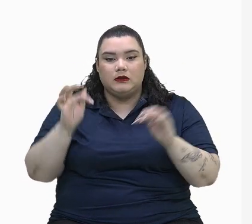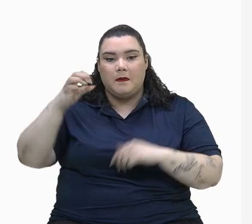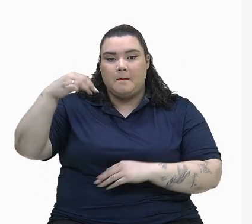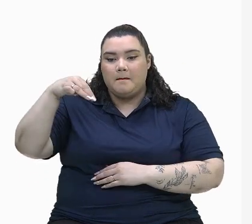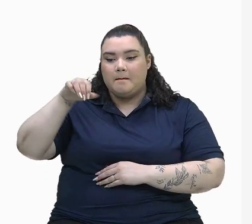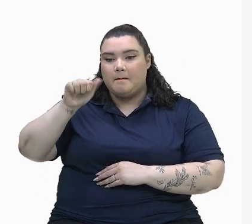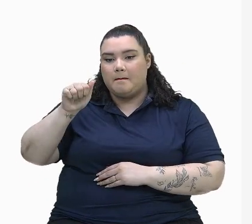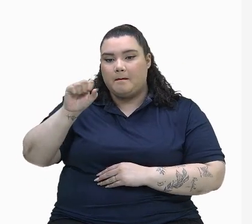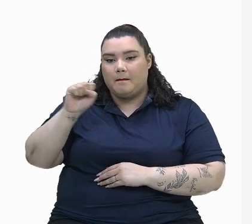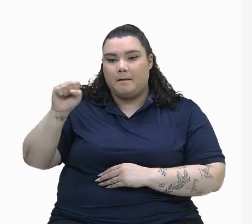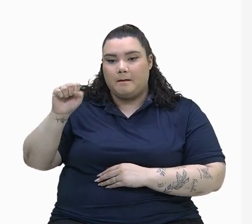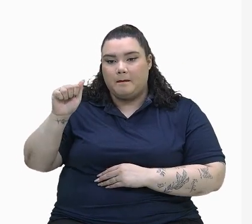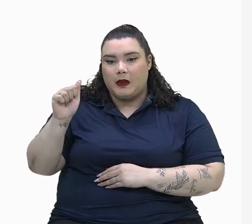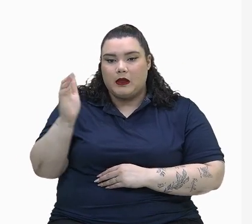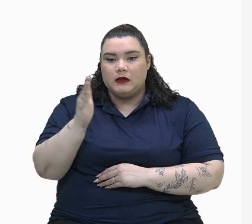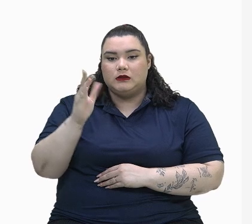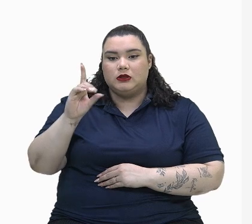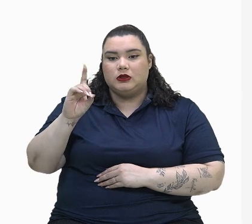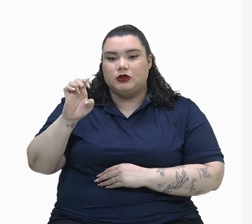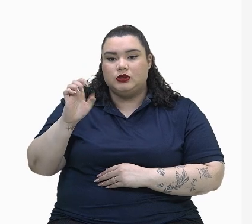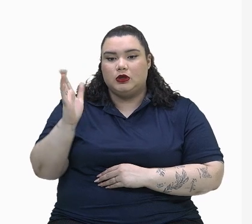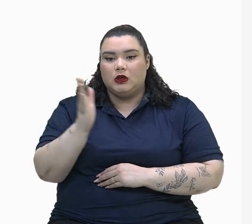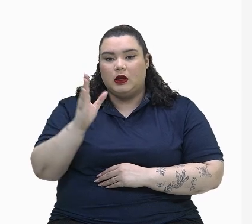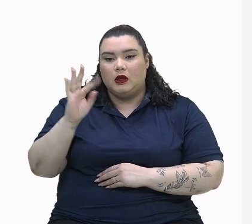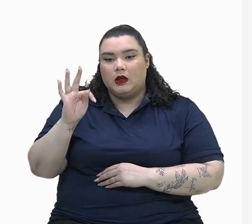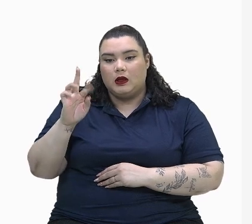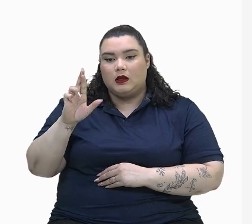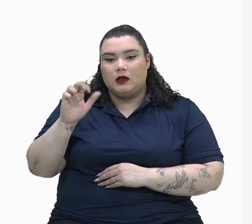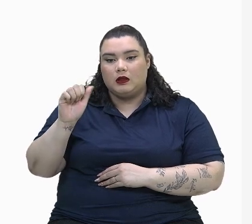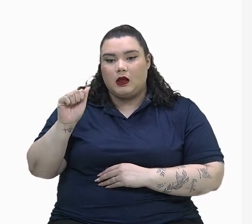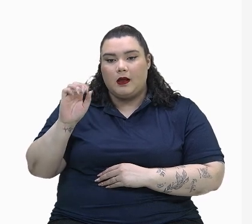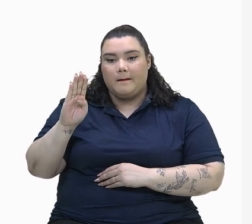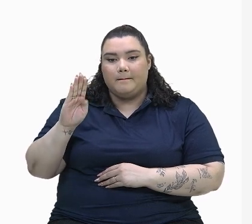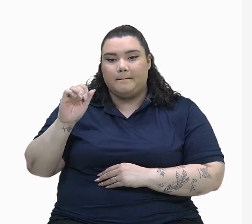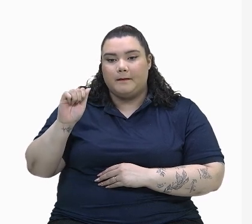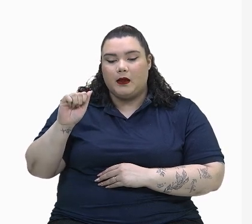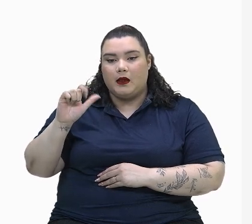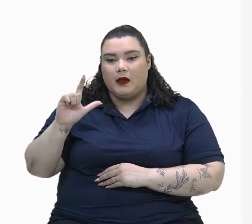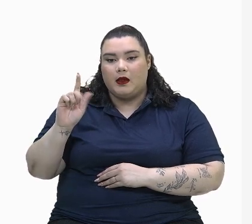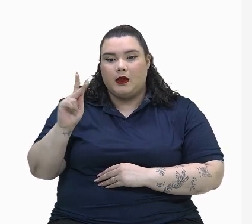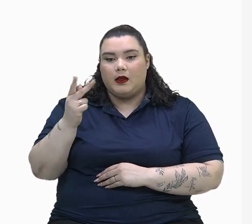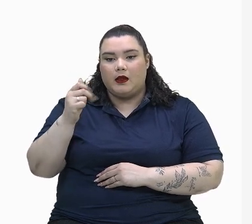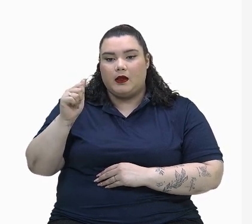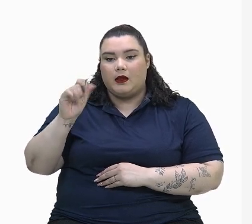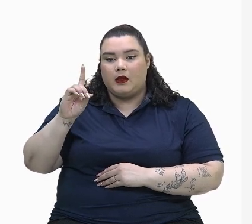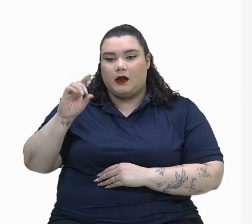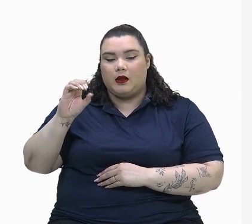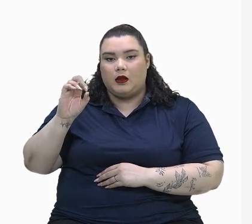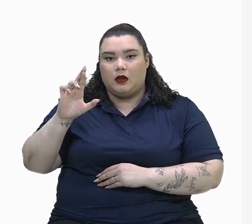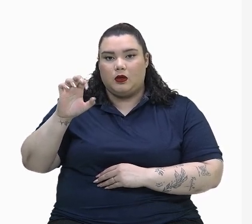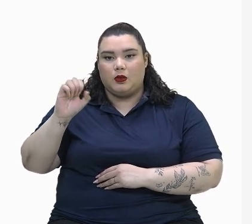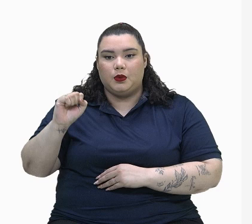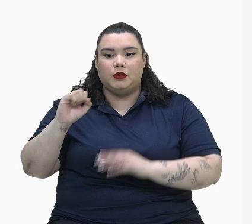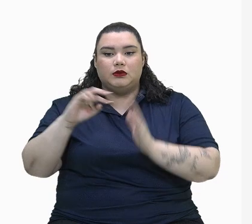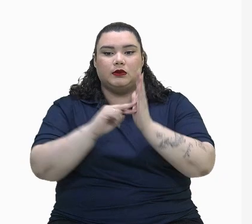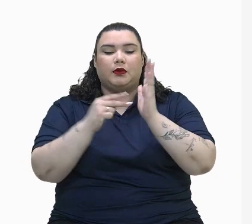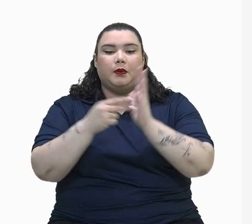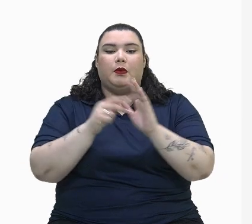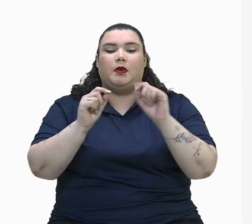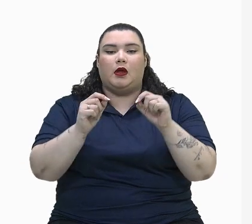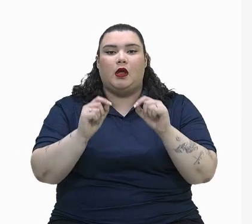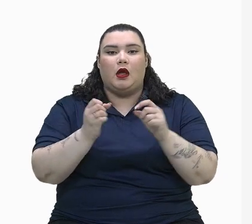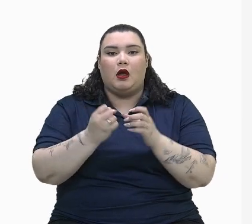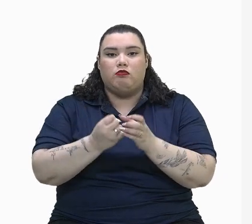termo muito usado na sociologia, massas, que se refere a uma grande quantidade